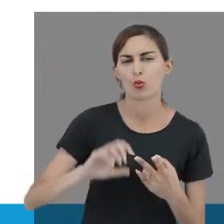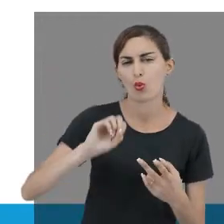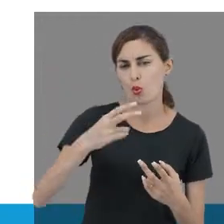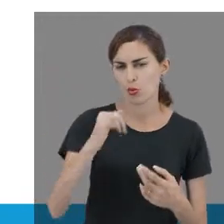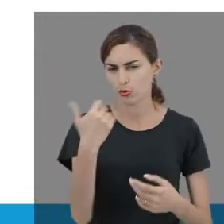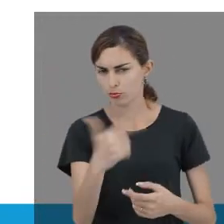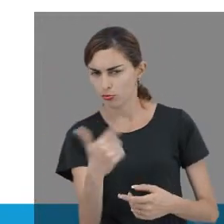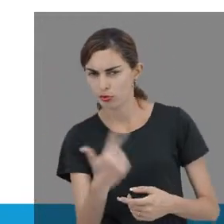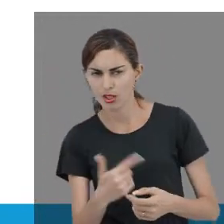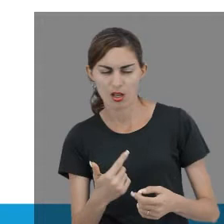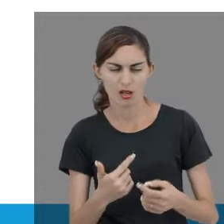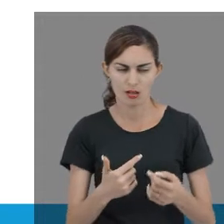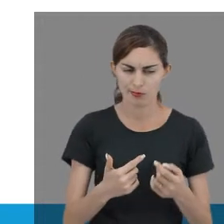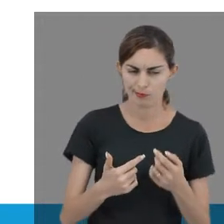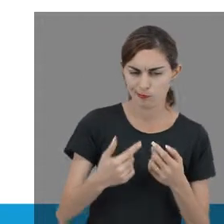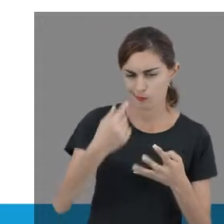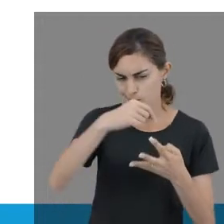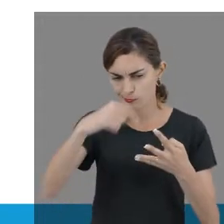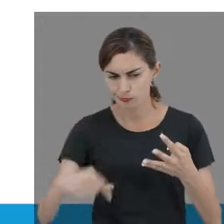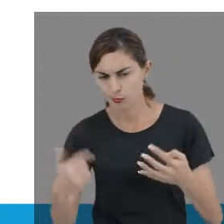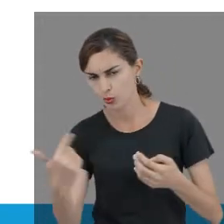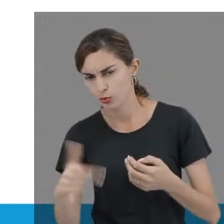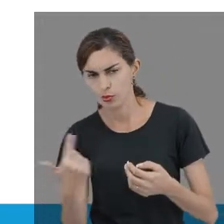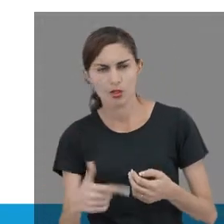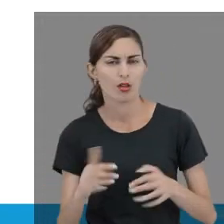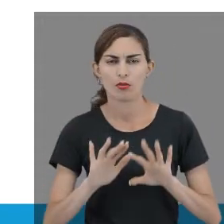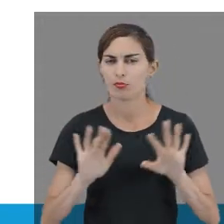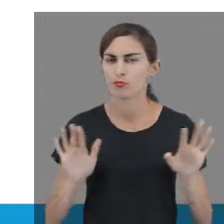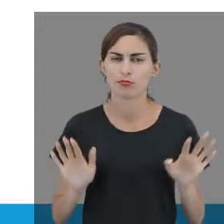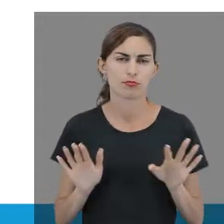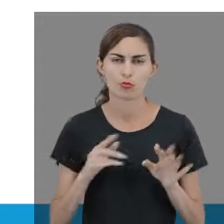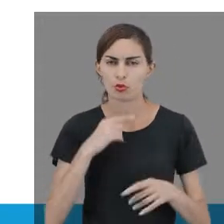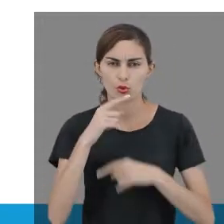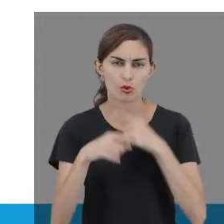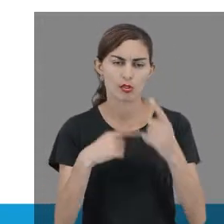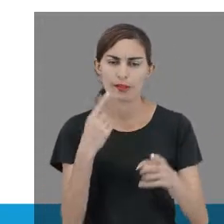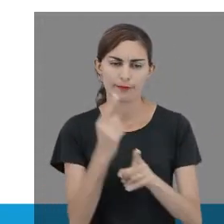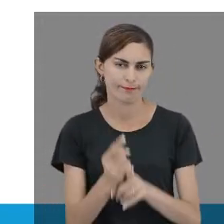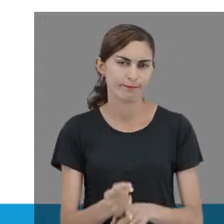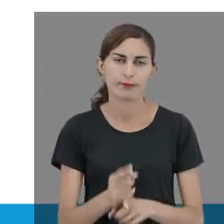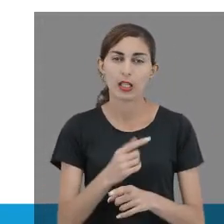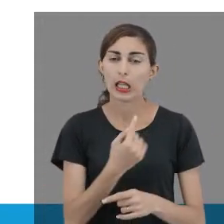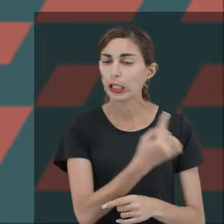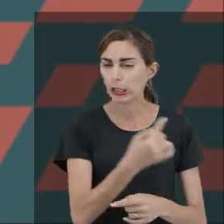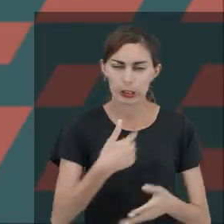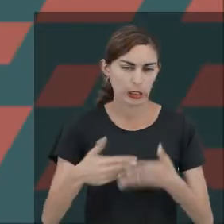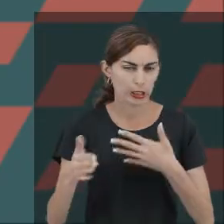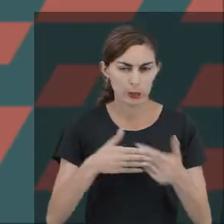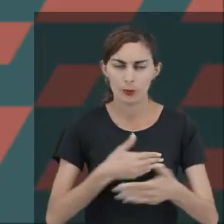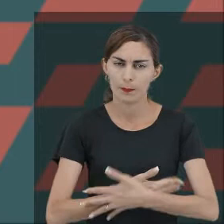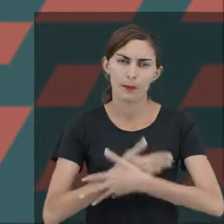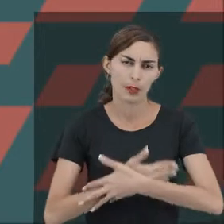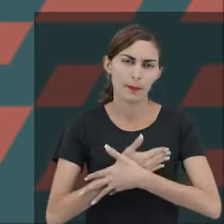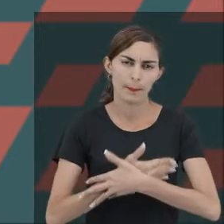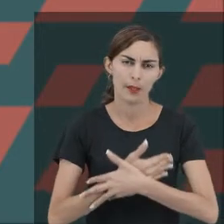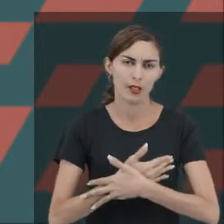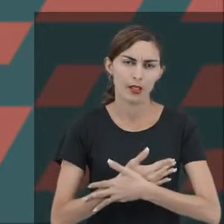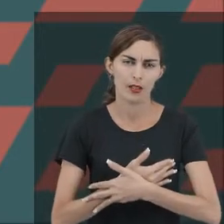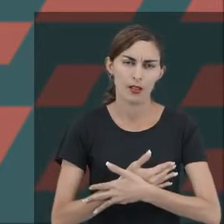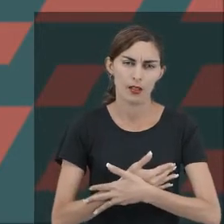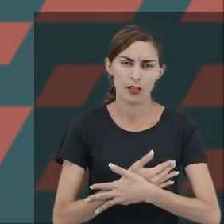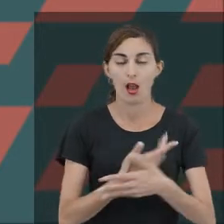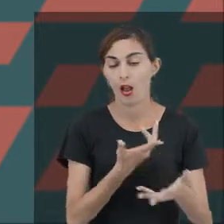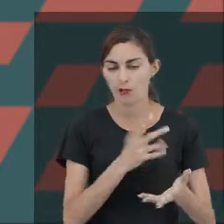diagnóstica ou, se não houver elementos para encerrá-lo, classificá-lo como inconclusivo. Nenhum